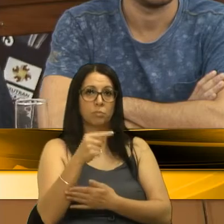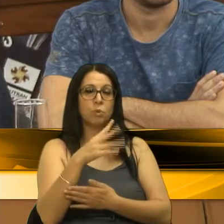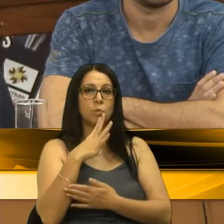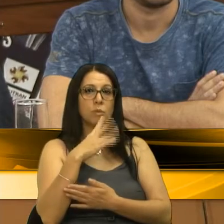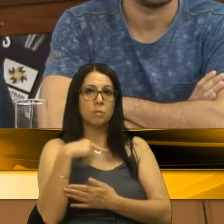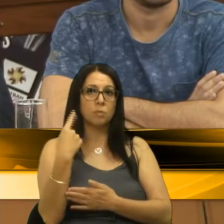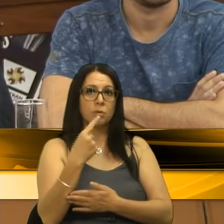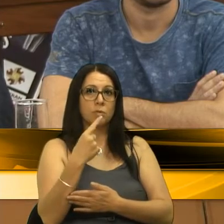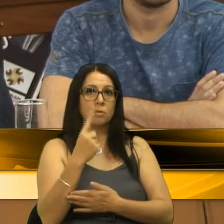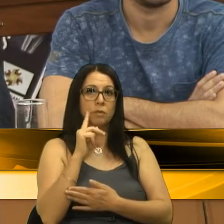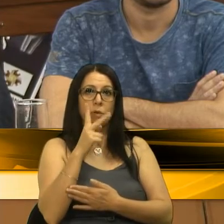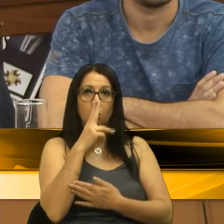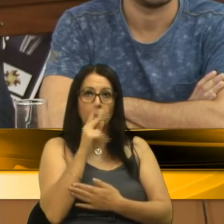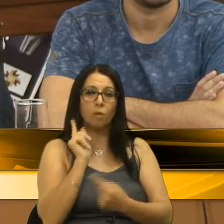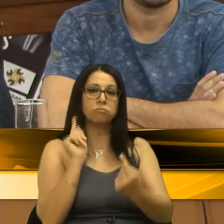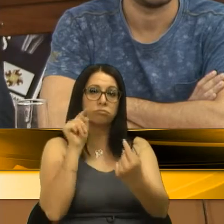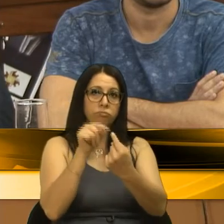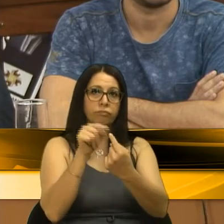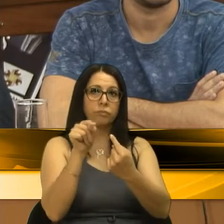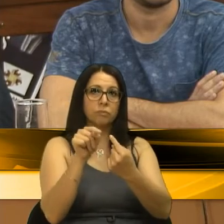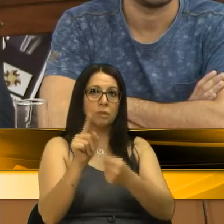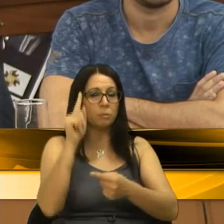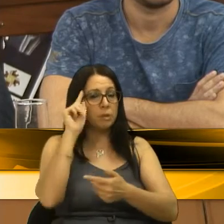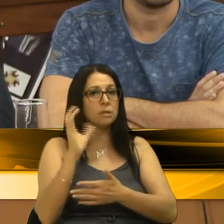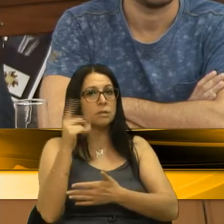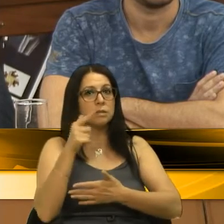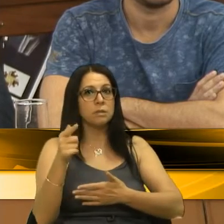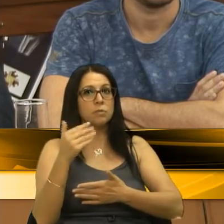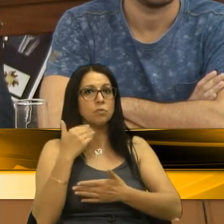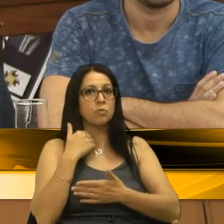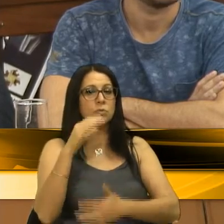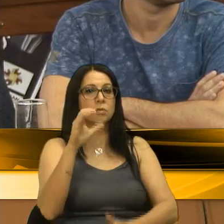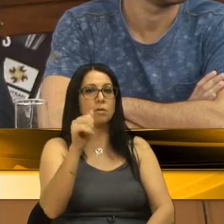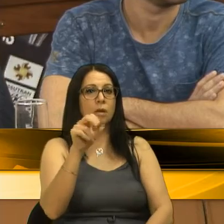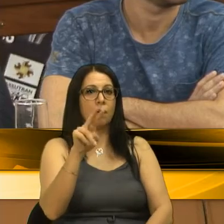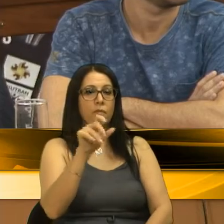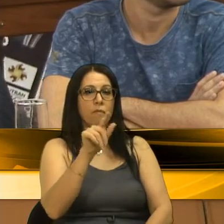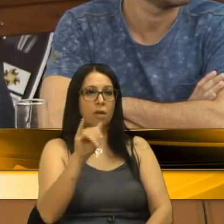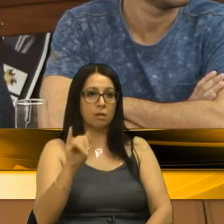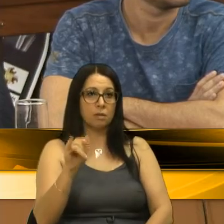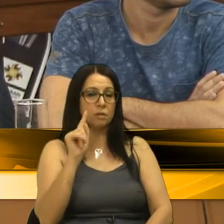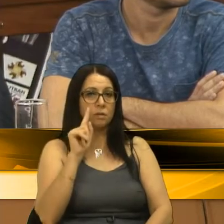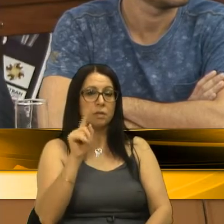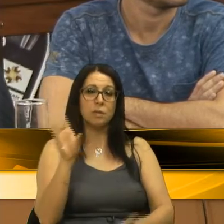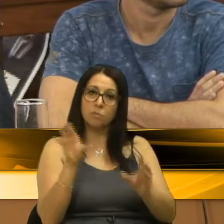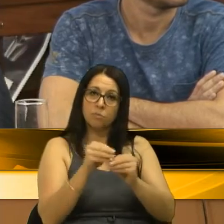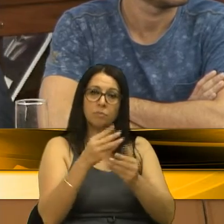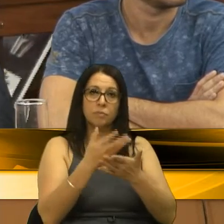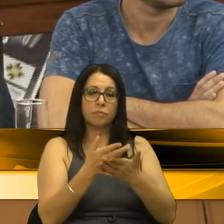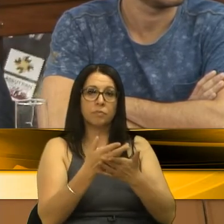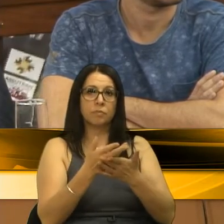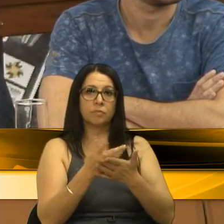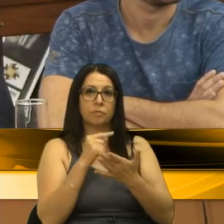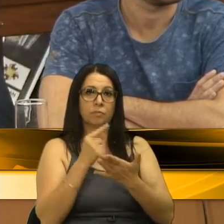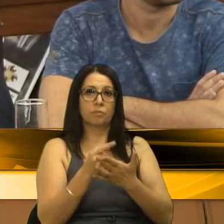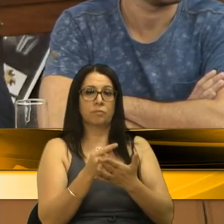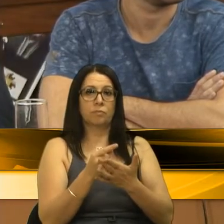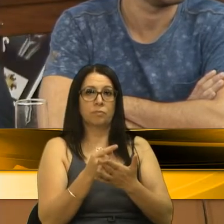refira, na forma do que diz o enunciado, quais as peças que ela ainda pretende que sejam